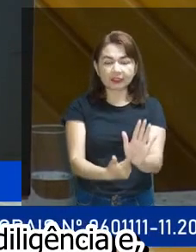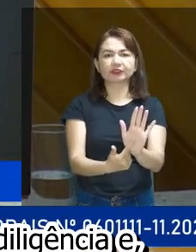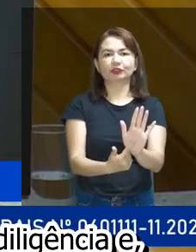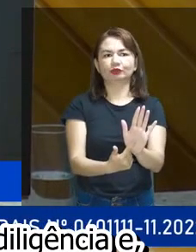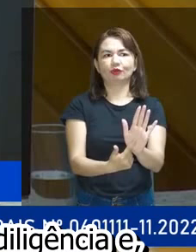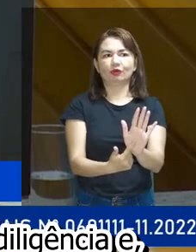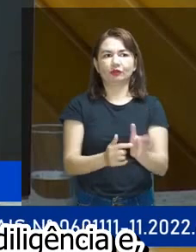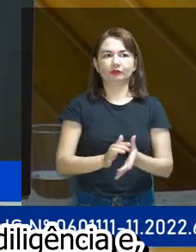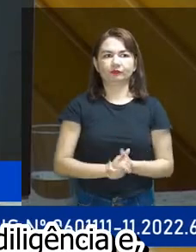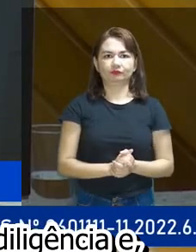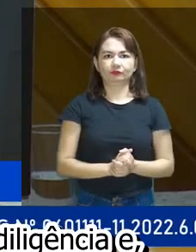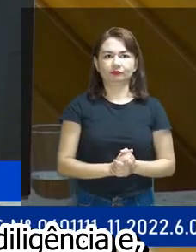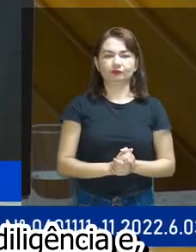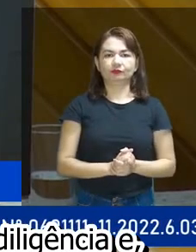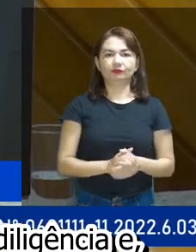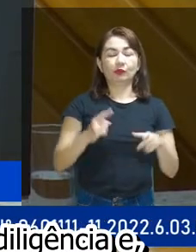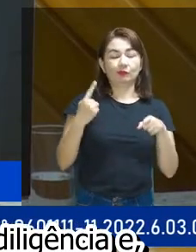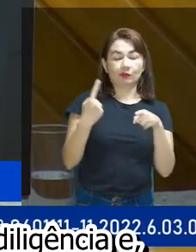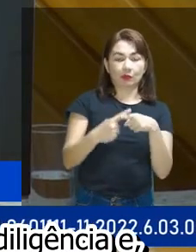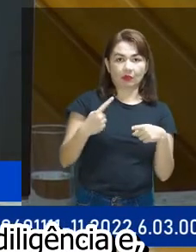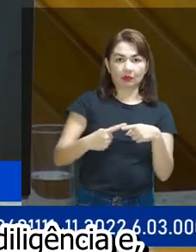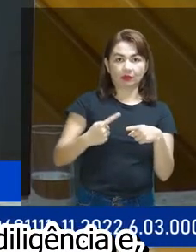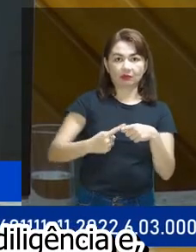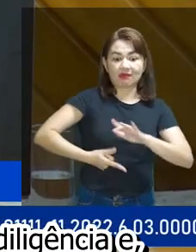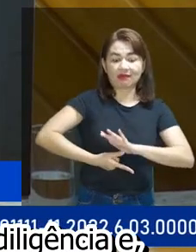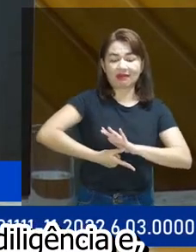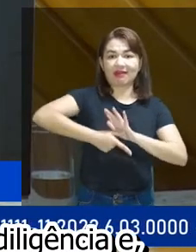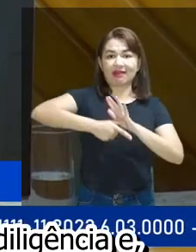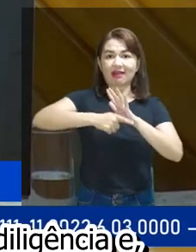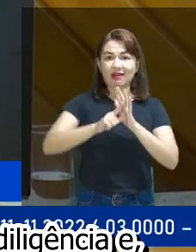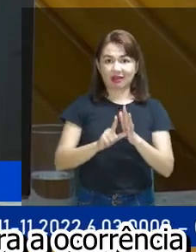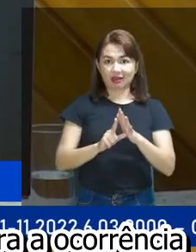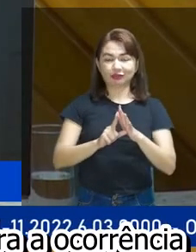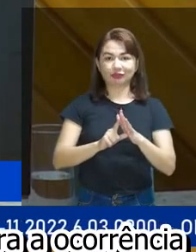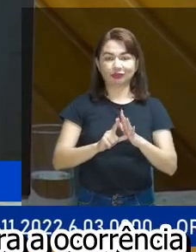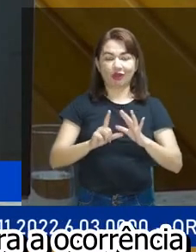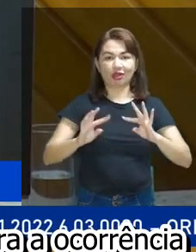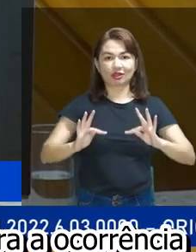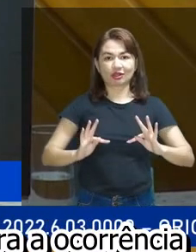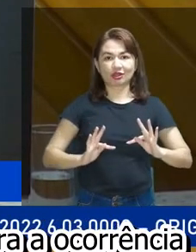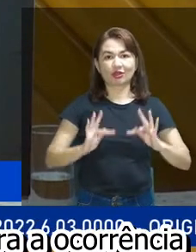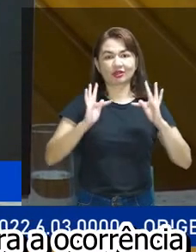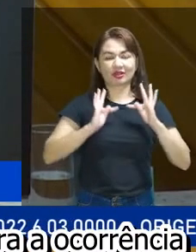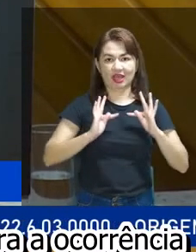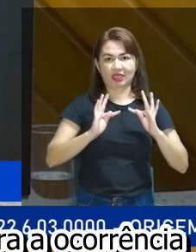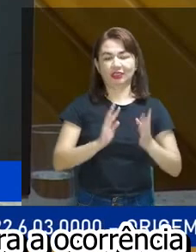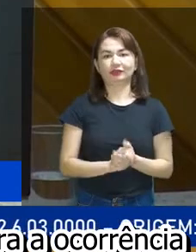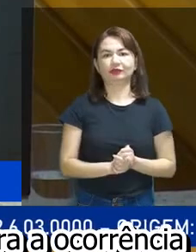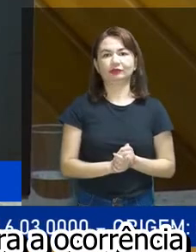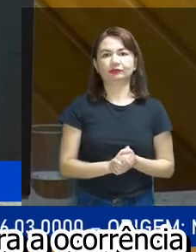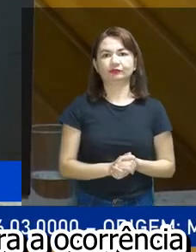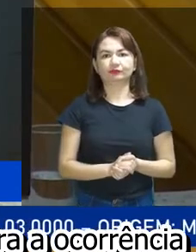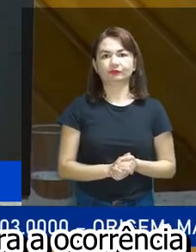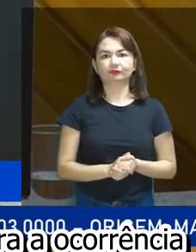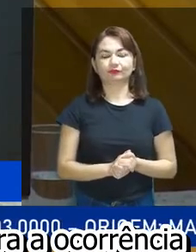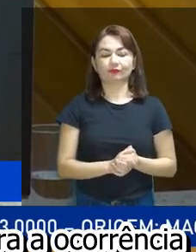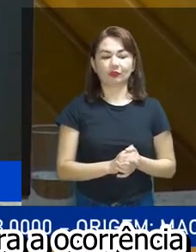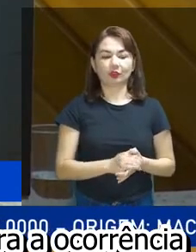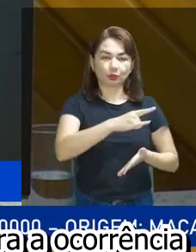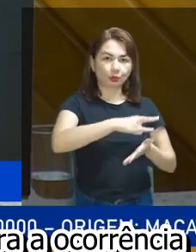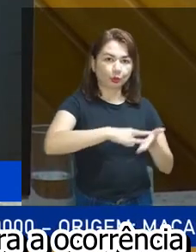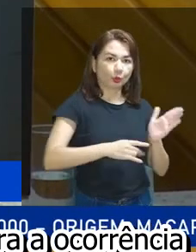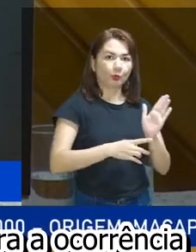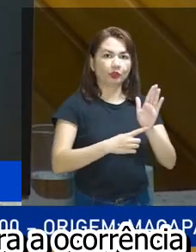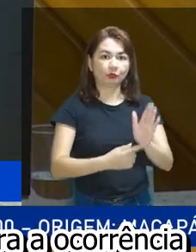de diligência e, portanto, antes do parecer técnico conclusivo, mas declara a ocorrência